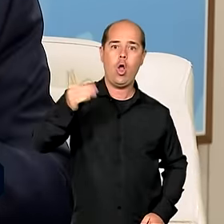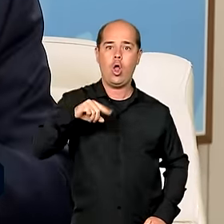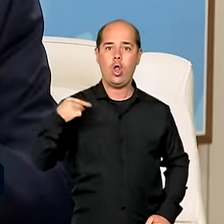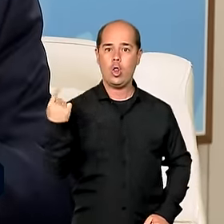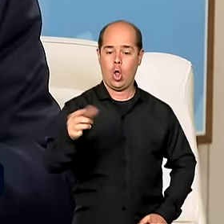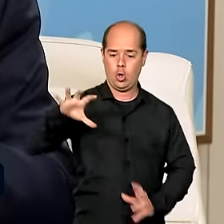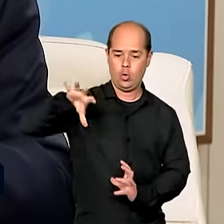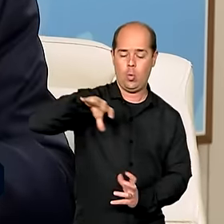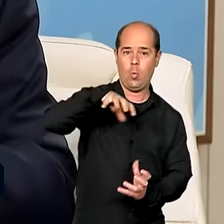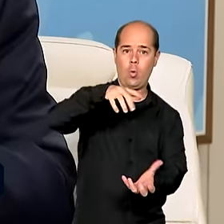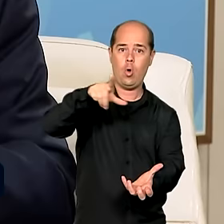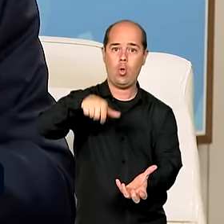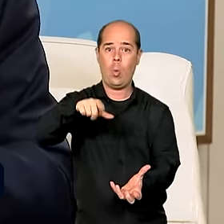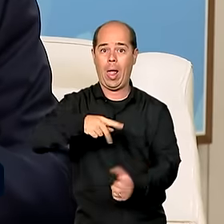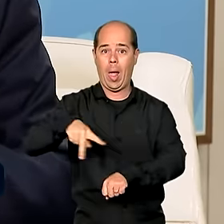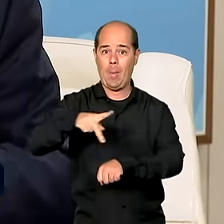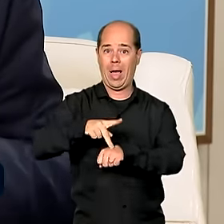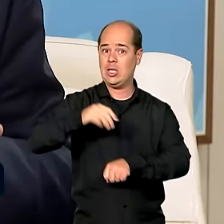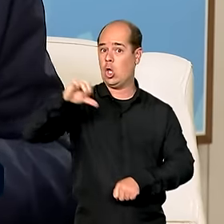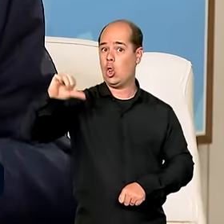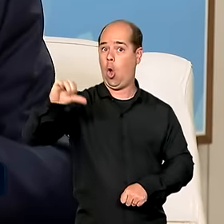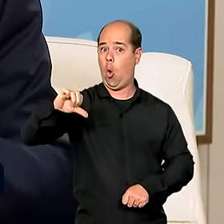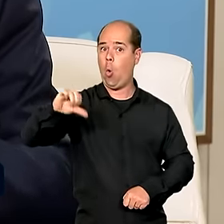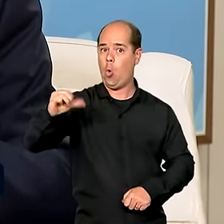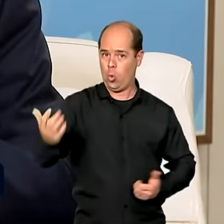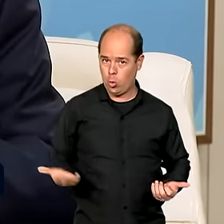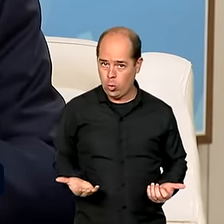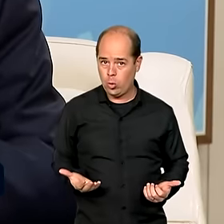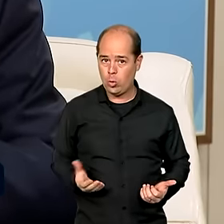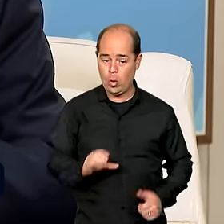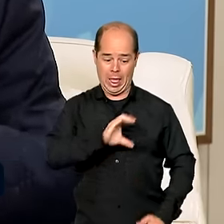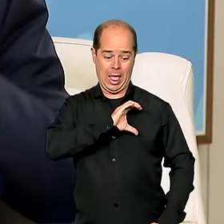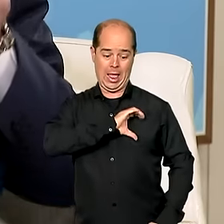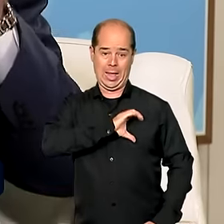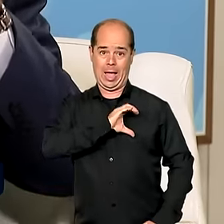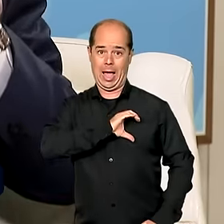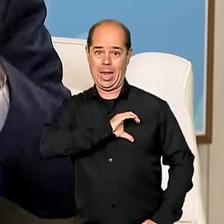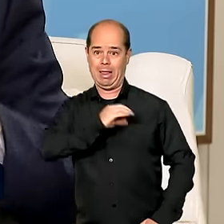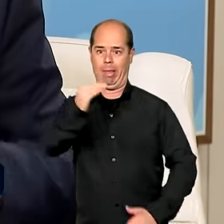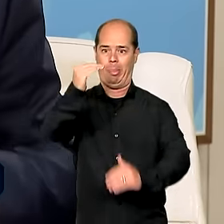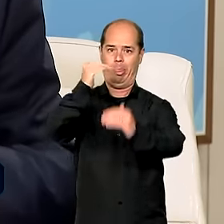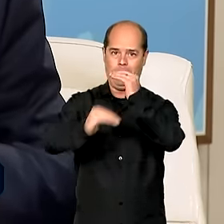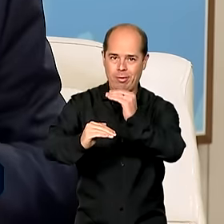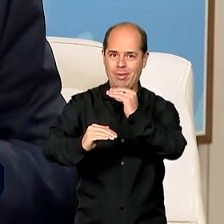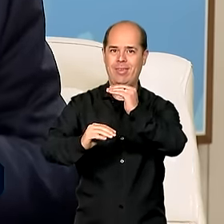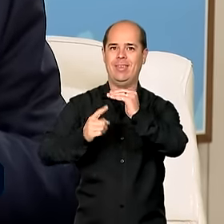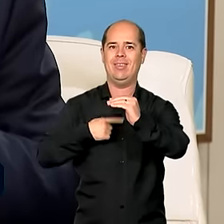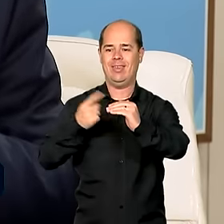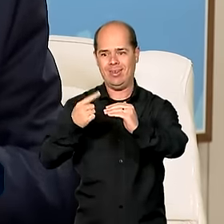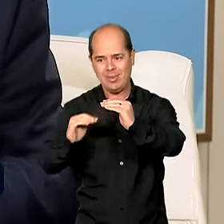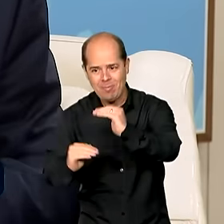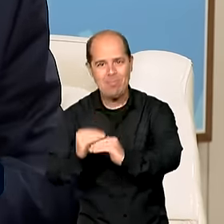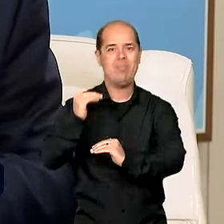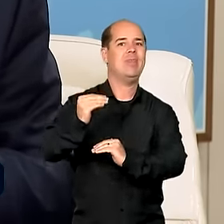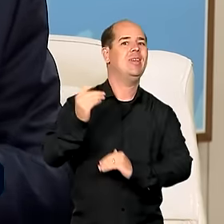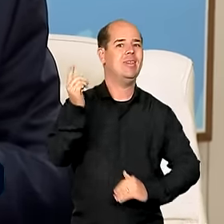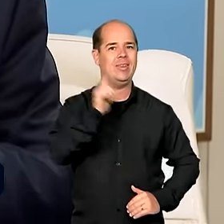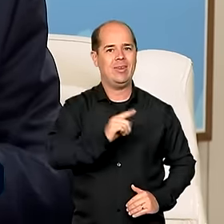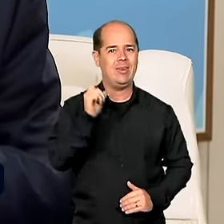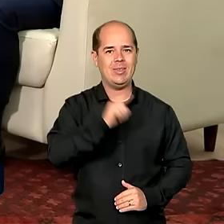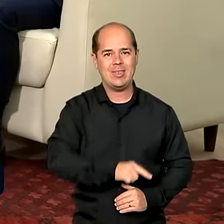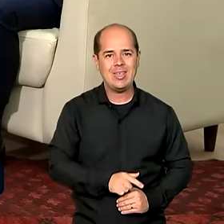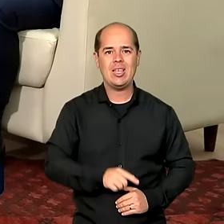ultrapassamos o Canadá nona maior economia do mundo os juros estão caindo o PIB